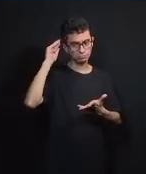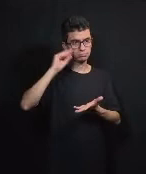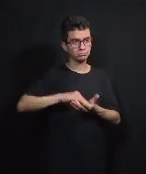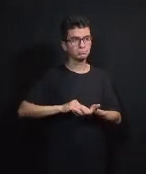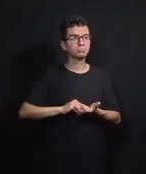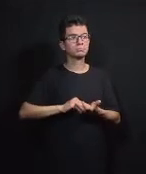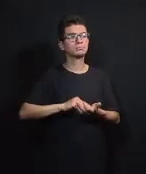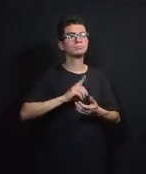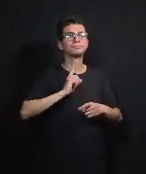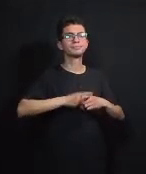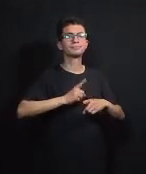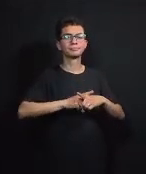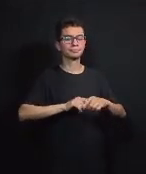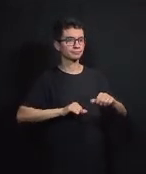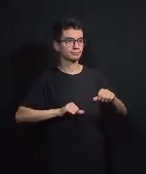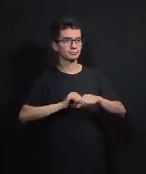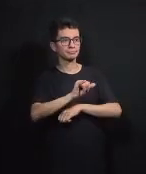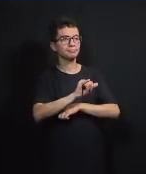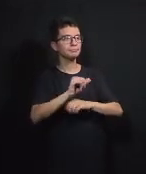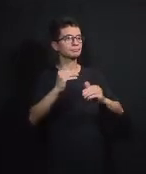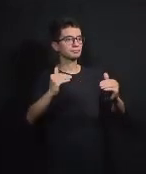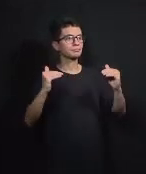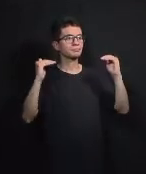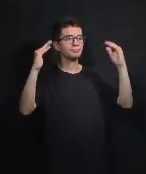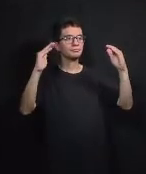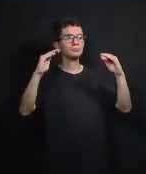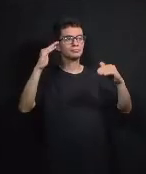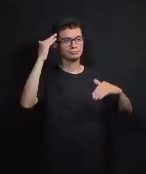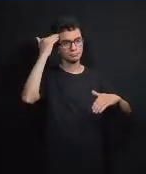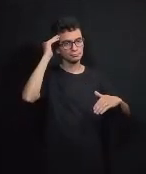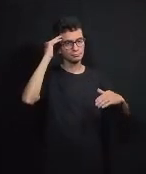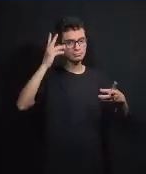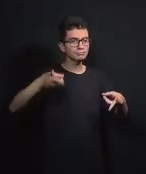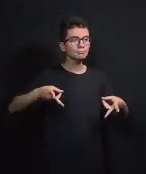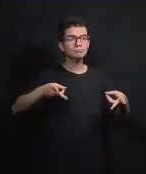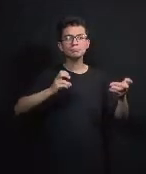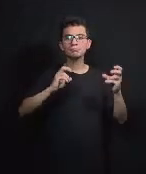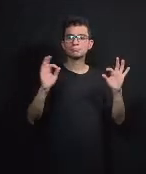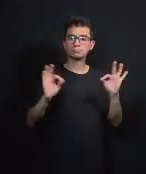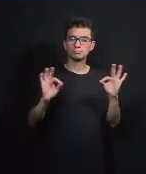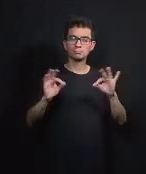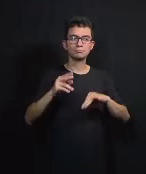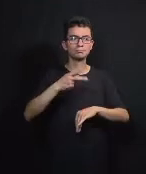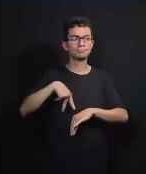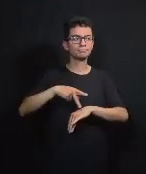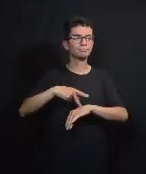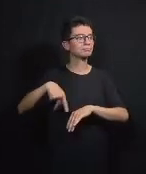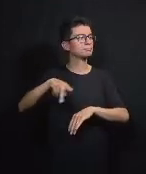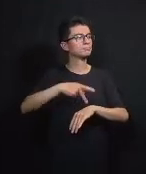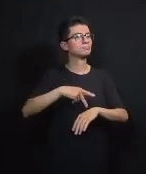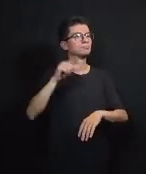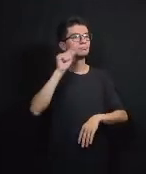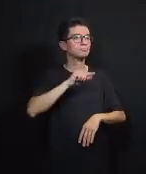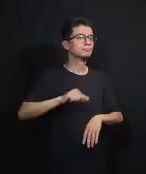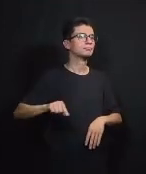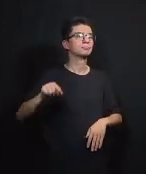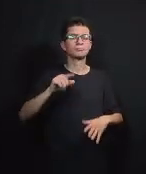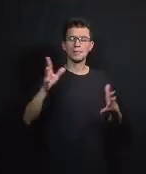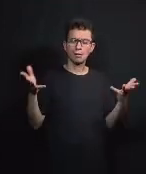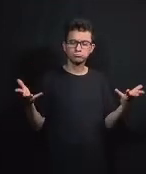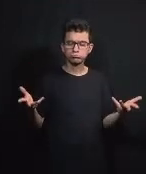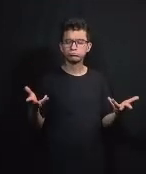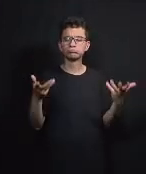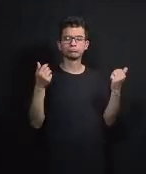O maior engano dos últimos anos foi não perceber que nesse país havia uma direita que estava se articulando, que estava